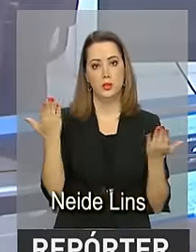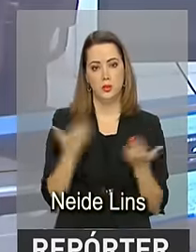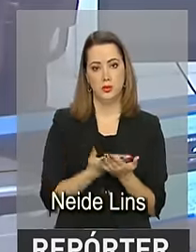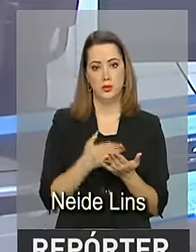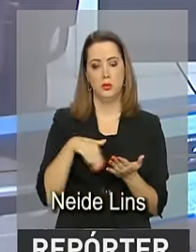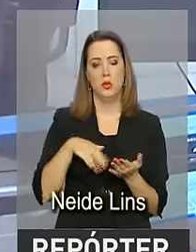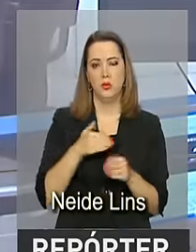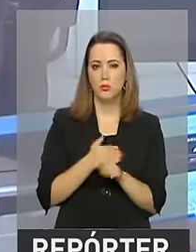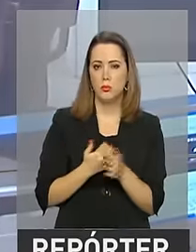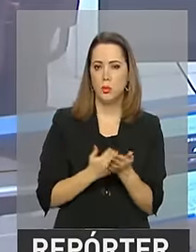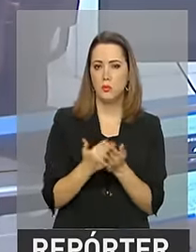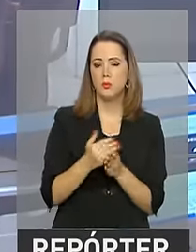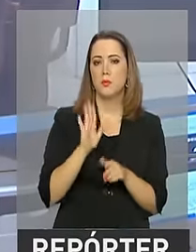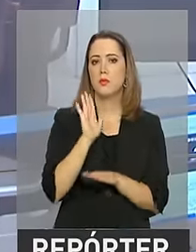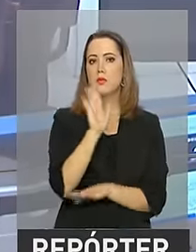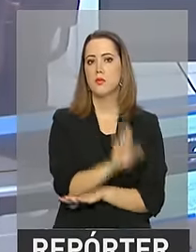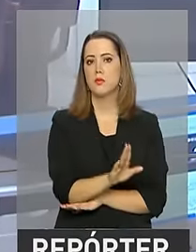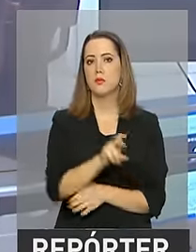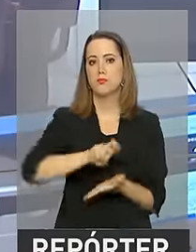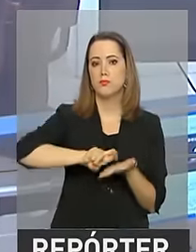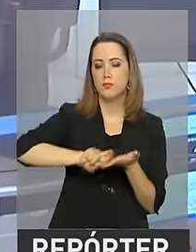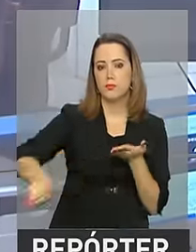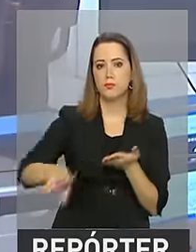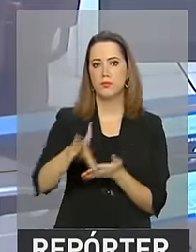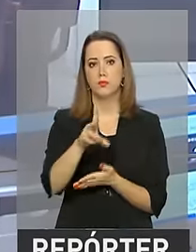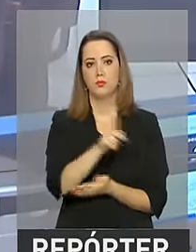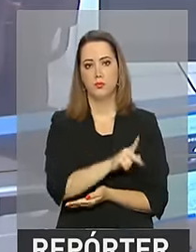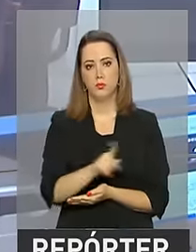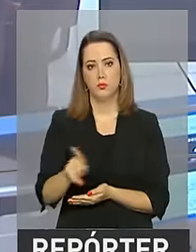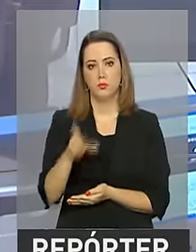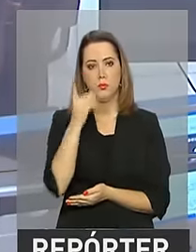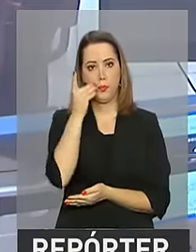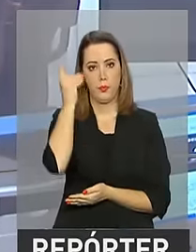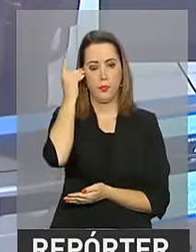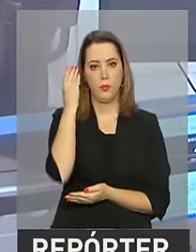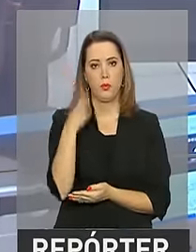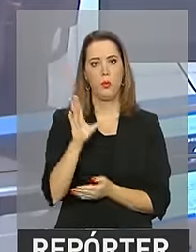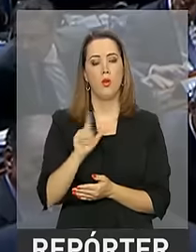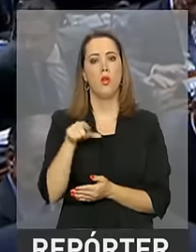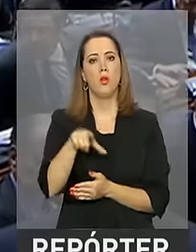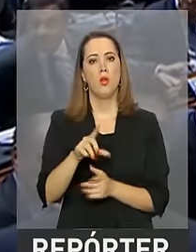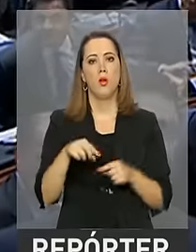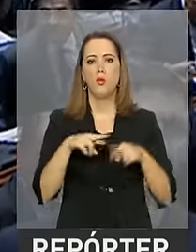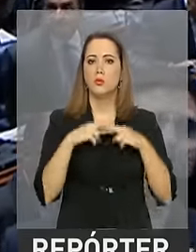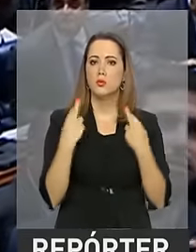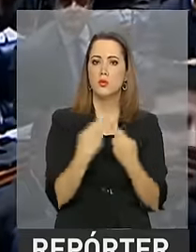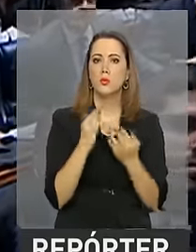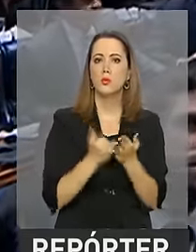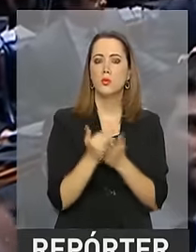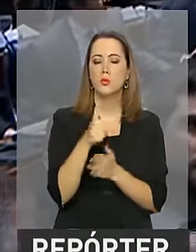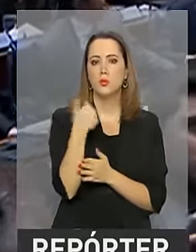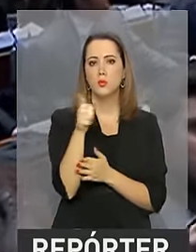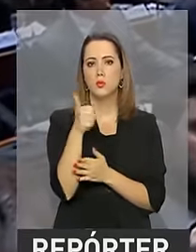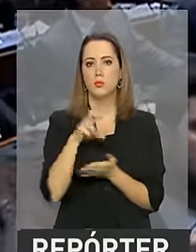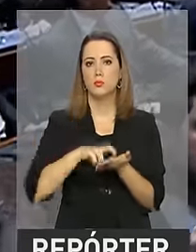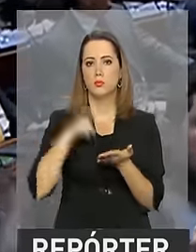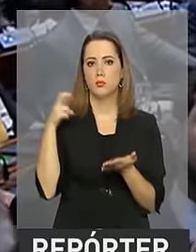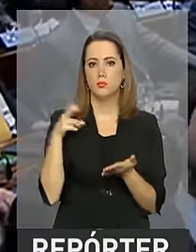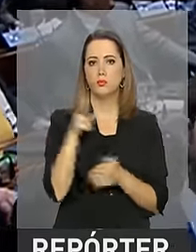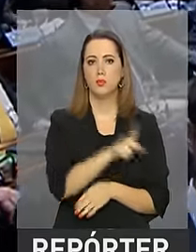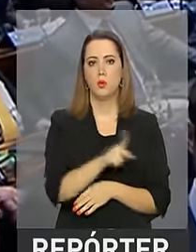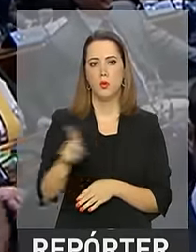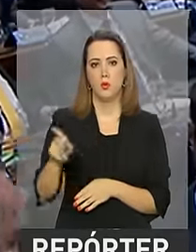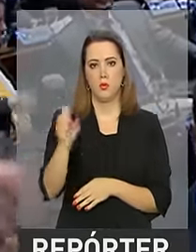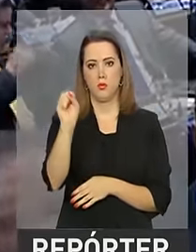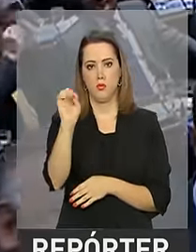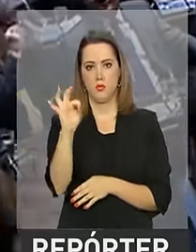agora no início da tarde um impeachment de Dilma Roussef a sessão começou por volta de 11 horas da manhã o presidente do